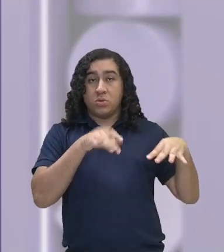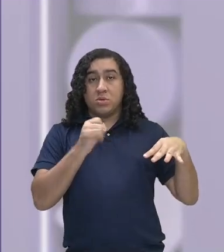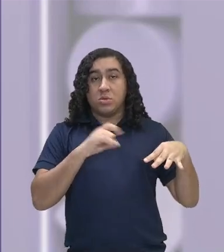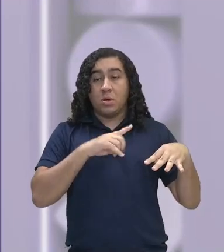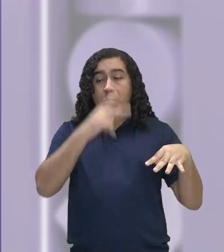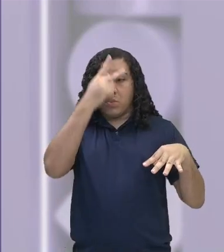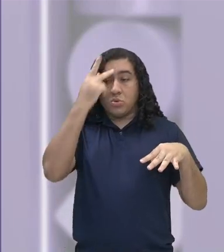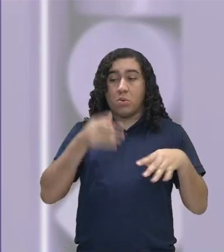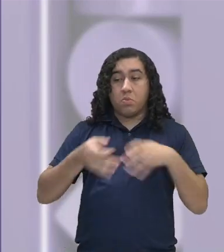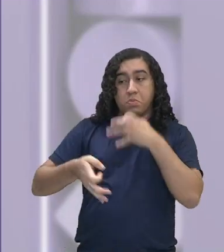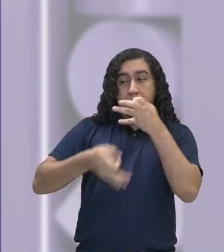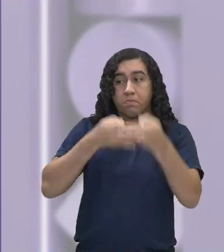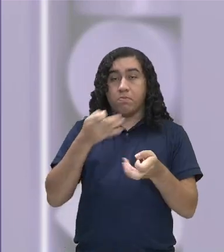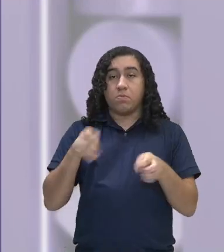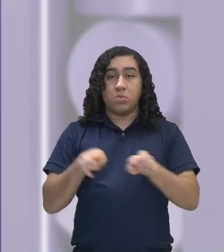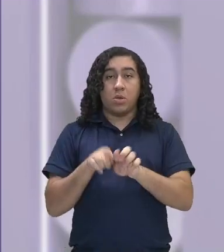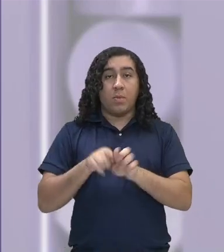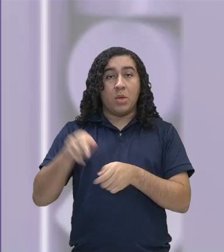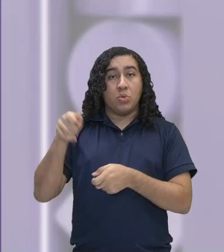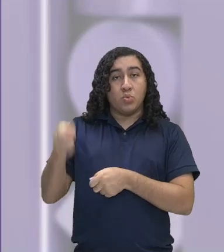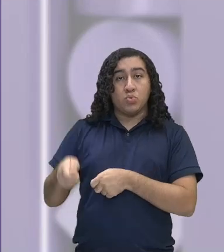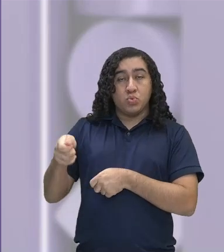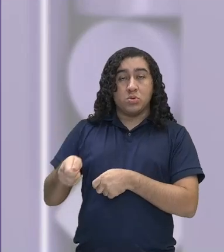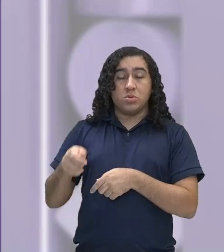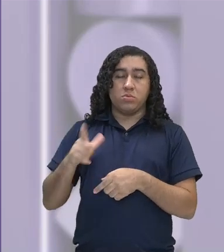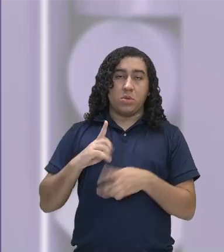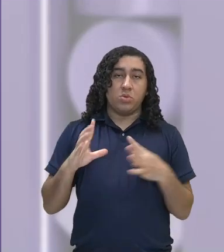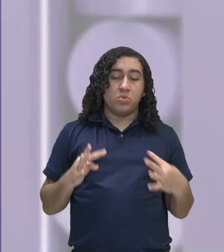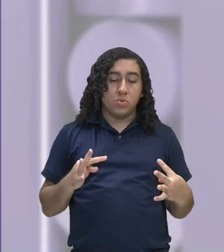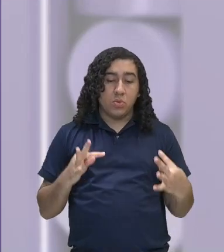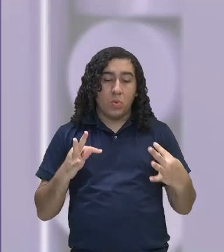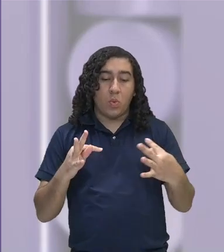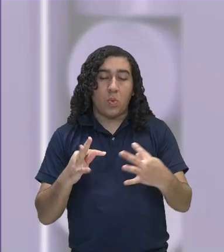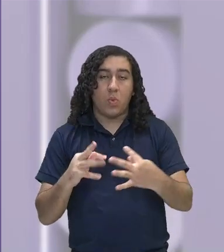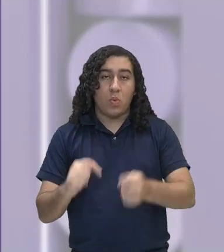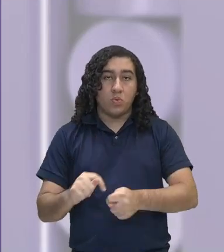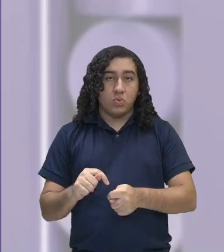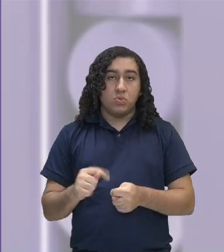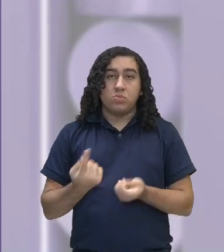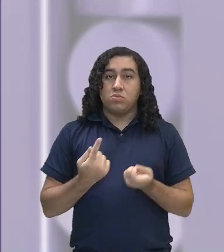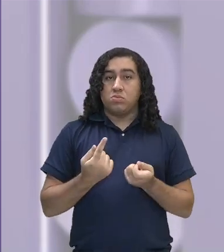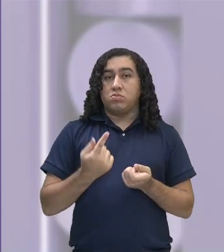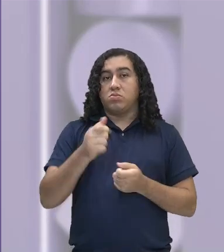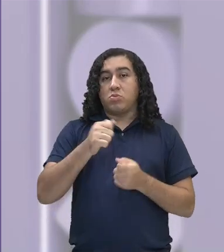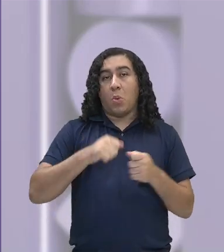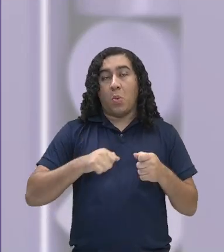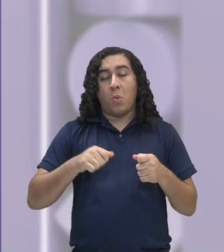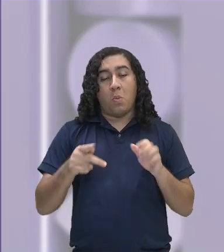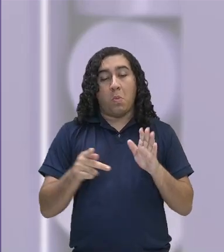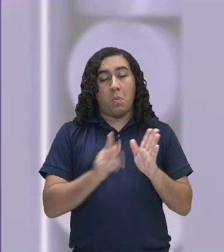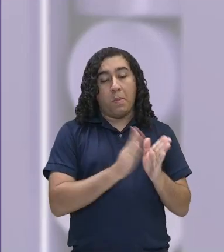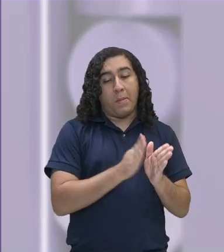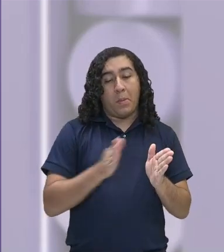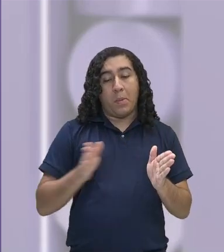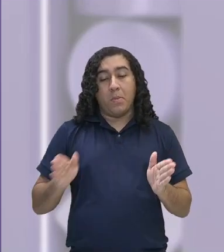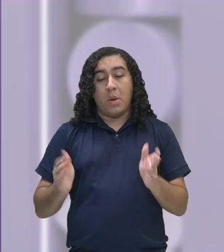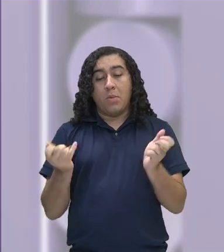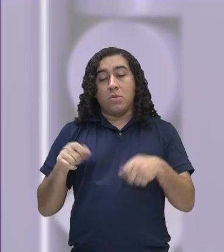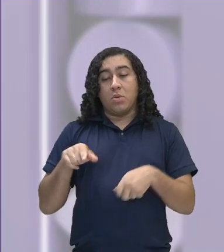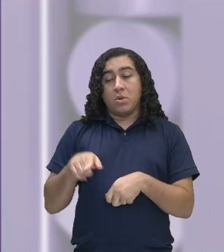o parecer do juiz, né? Tem todo ali um rito que se segue para que aquele julgamento seja